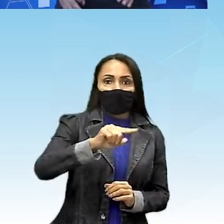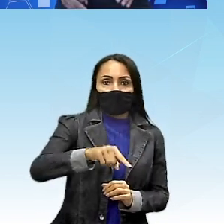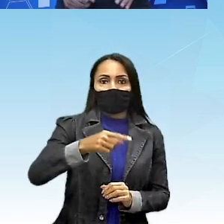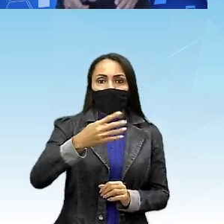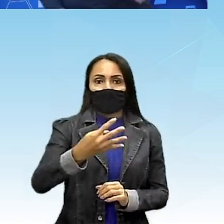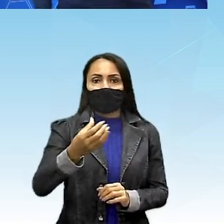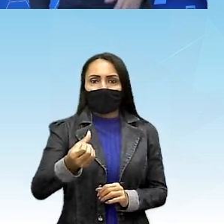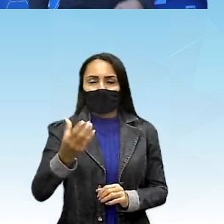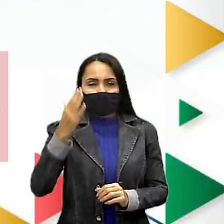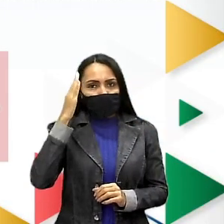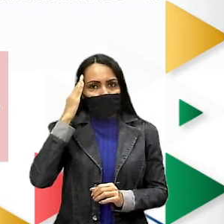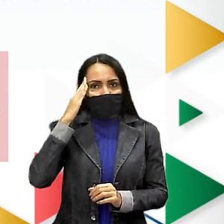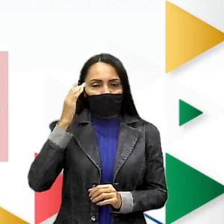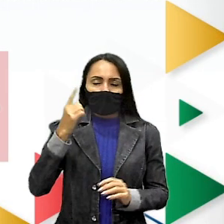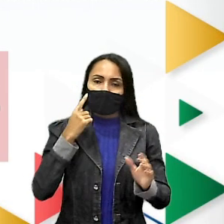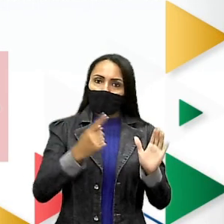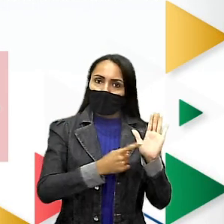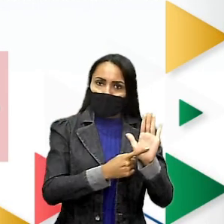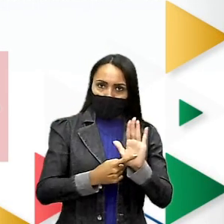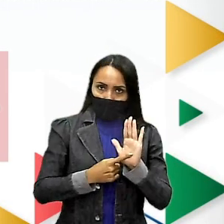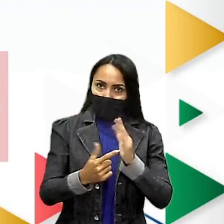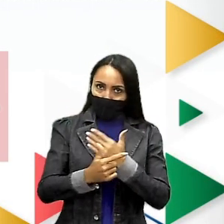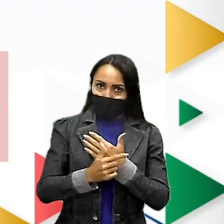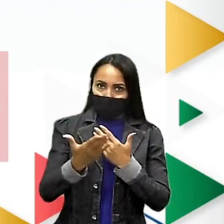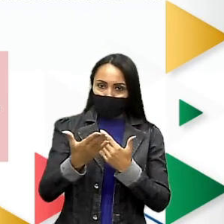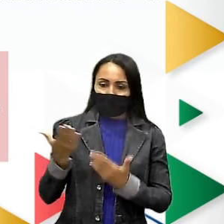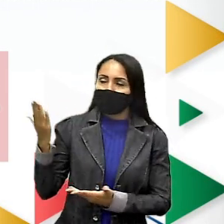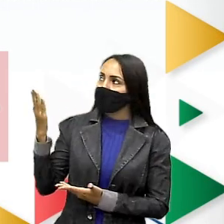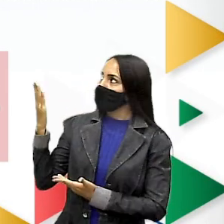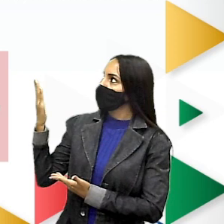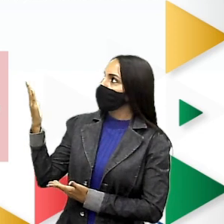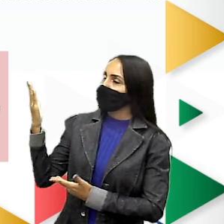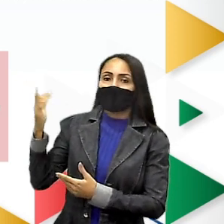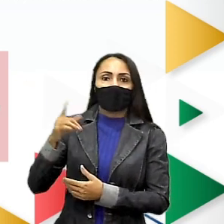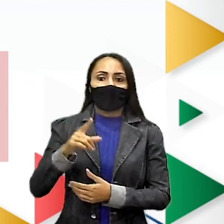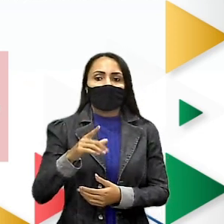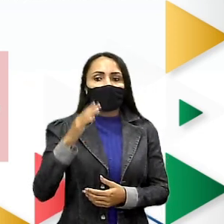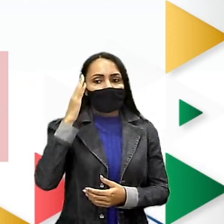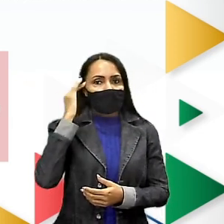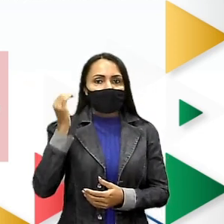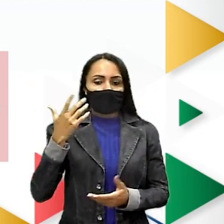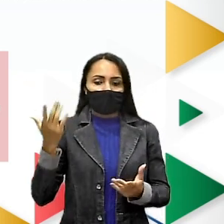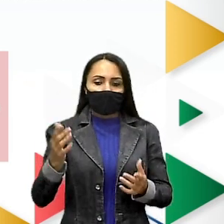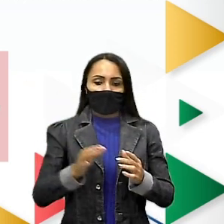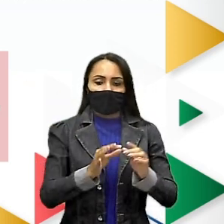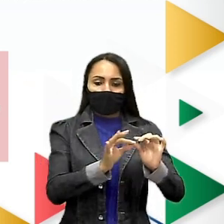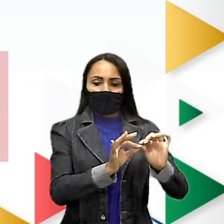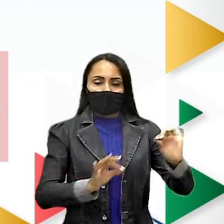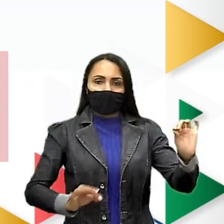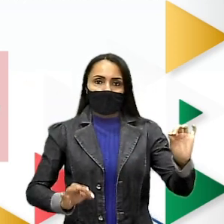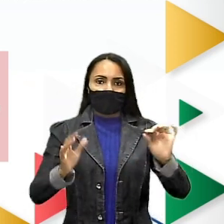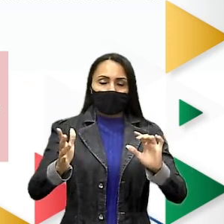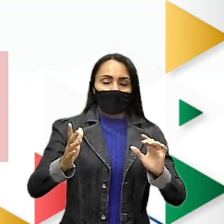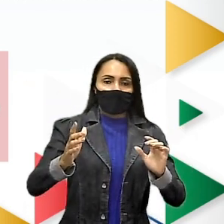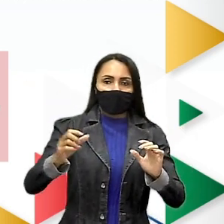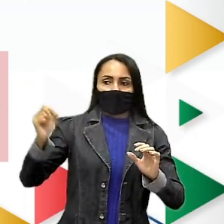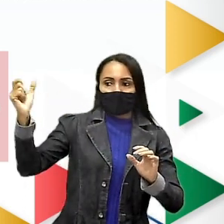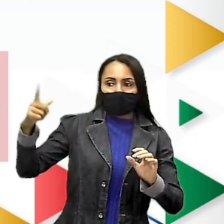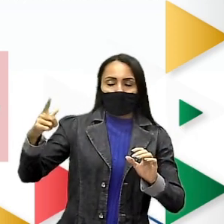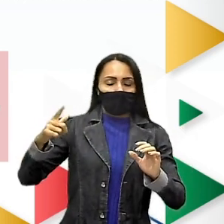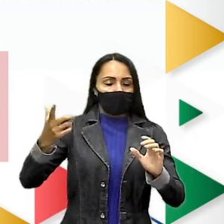9,46. Tá claro? Vou te mostrar como funciona, tá? Bom, você sabia que a distância média entre a Terra e o Sol